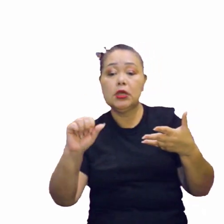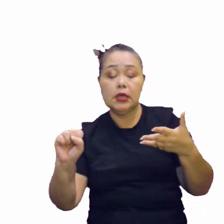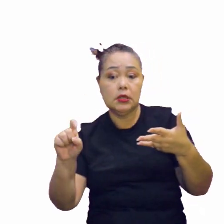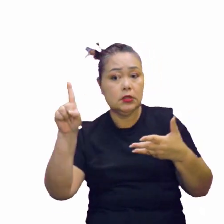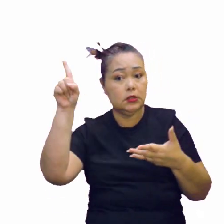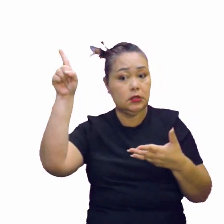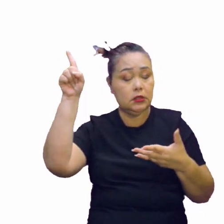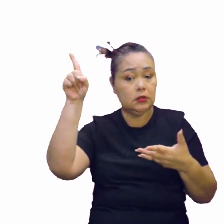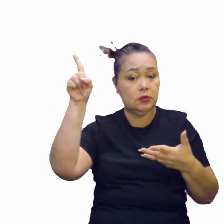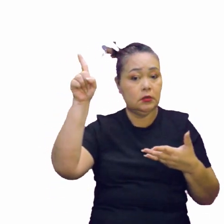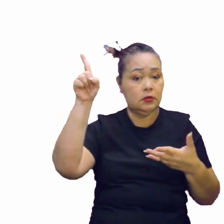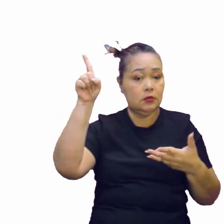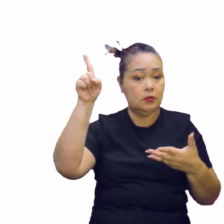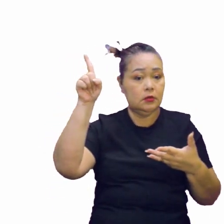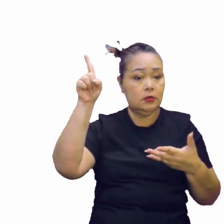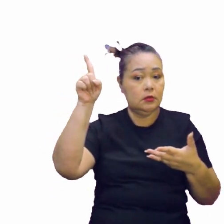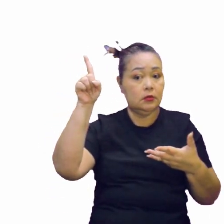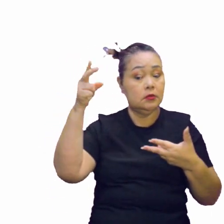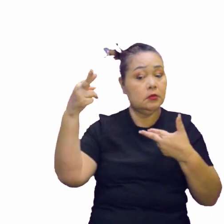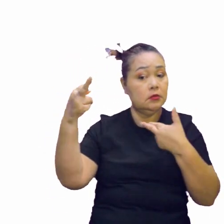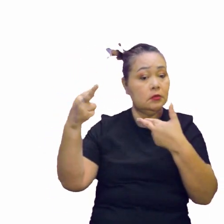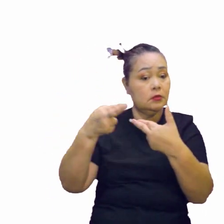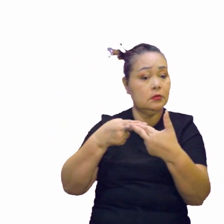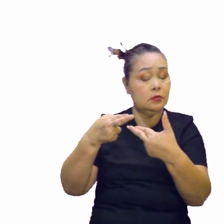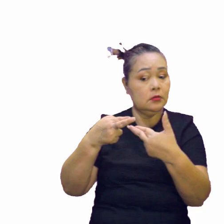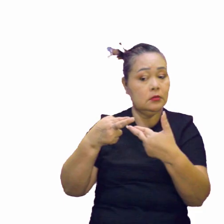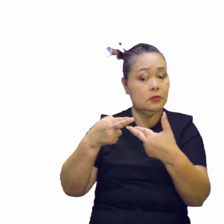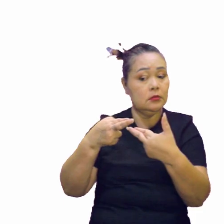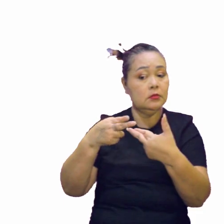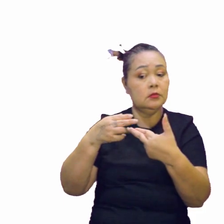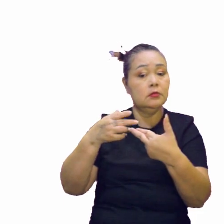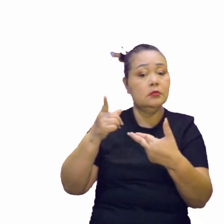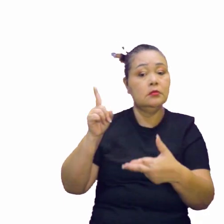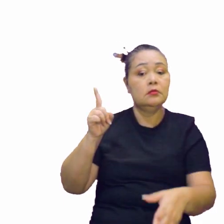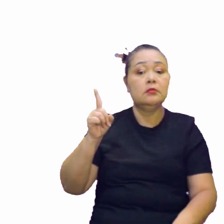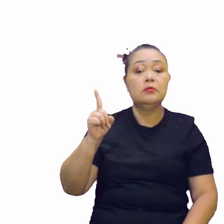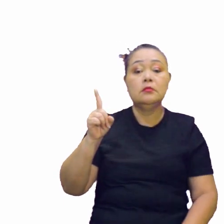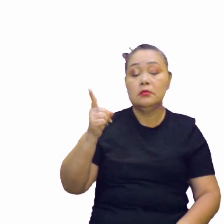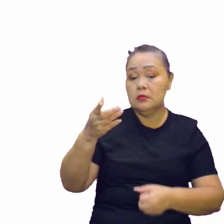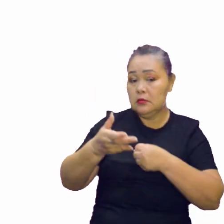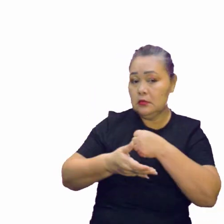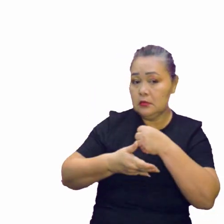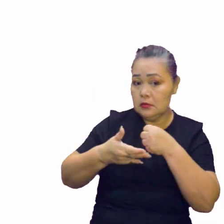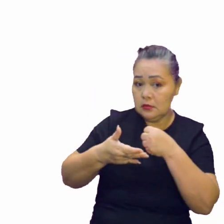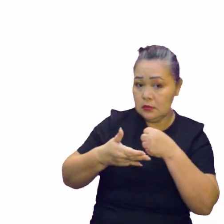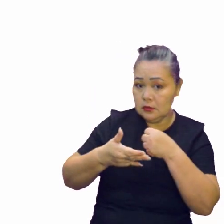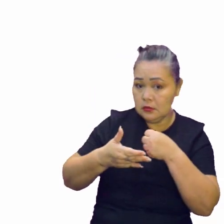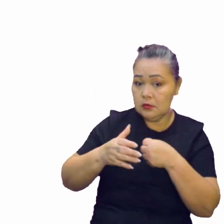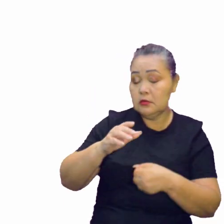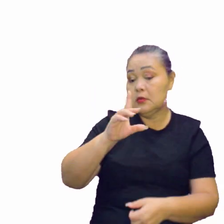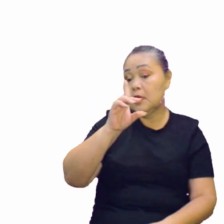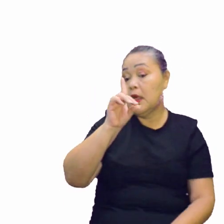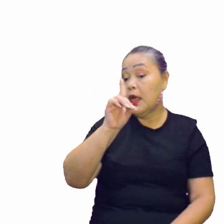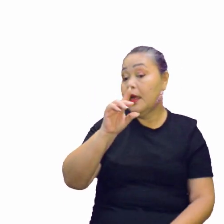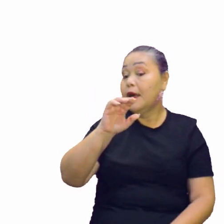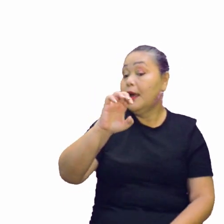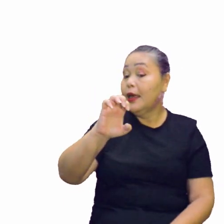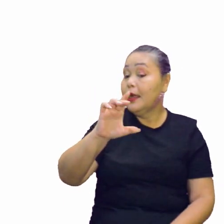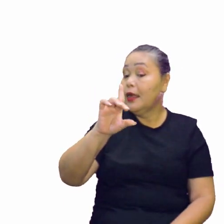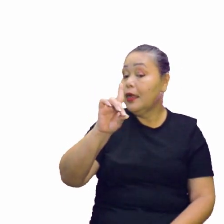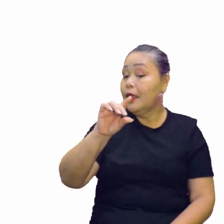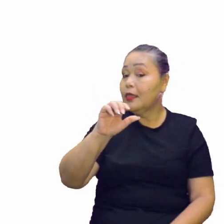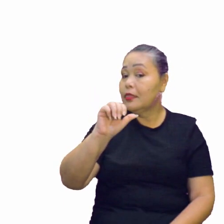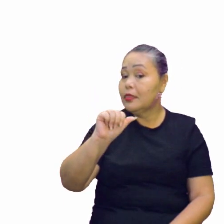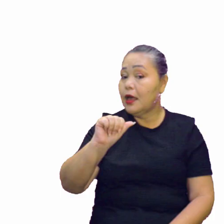edafoclimáticas. Relação. Então, com base nas condições edafoclimáticas, a relação